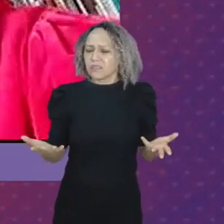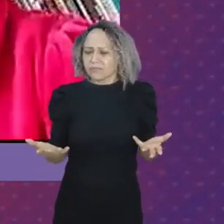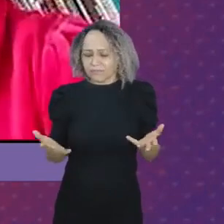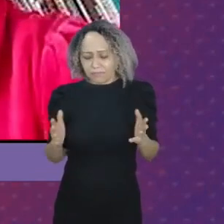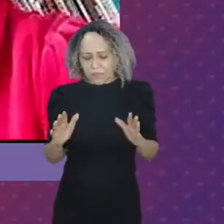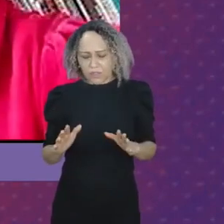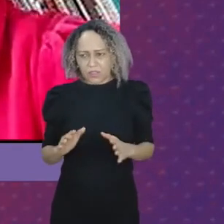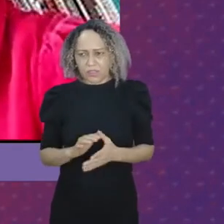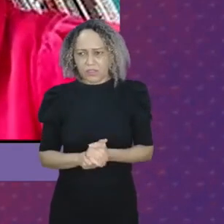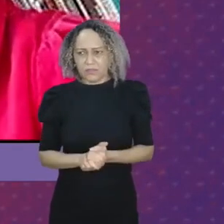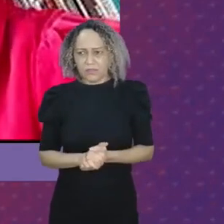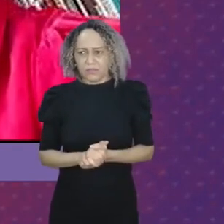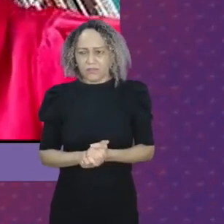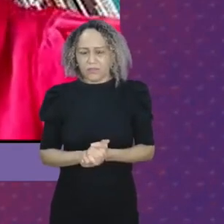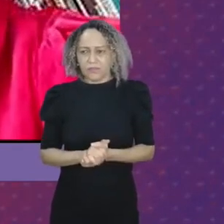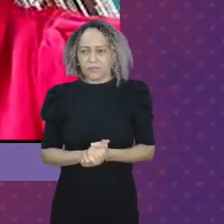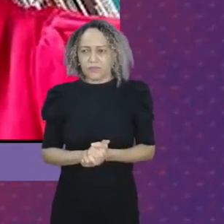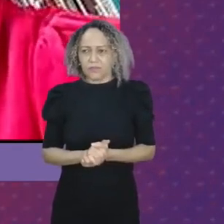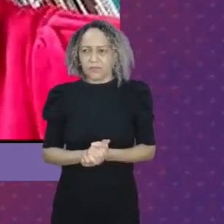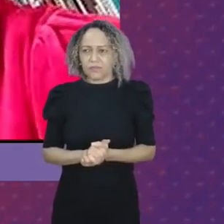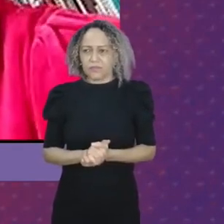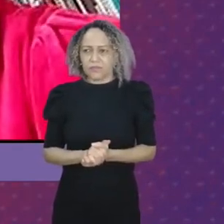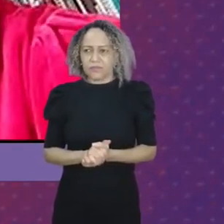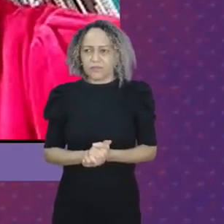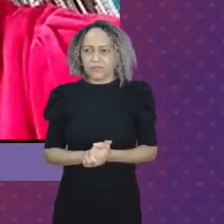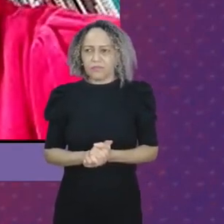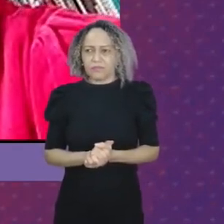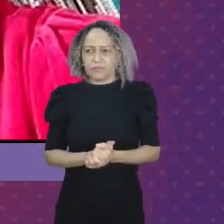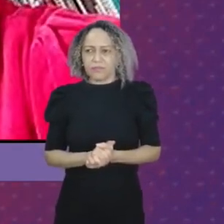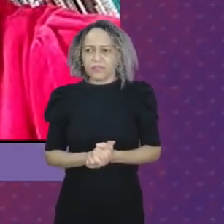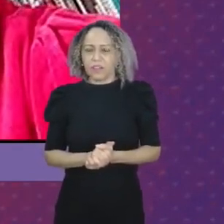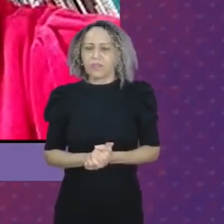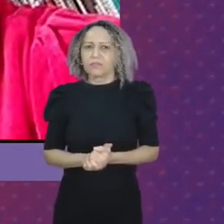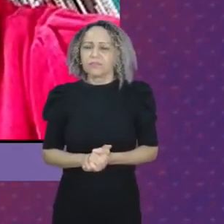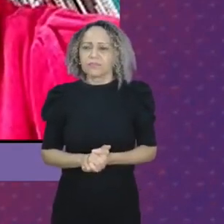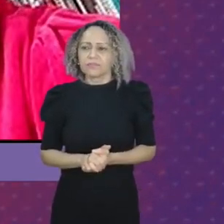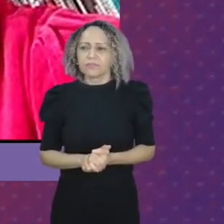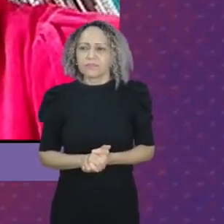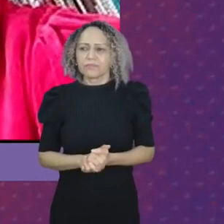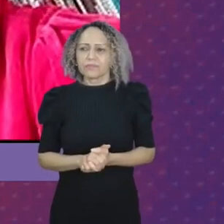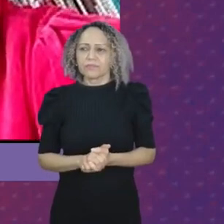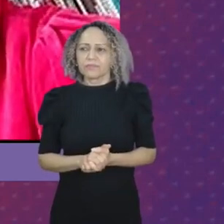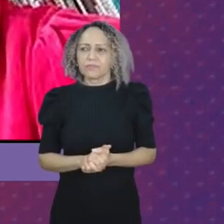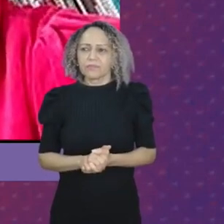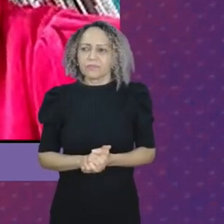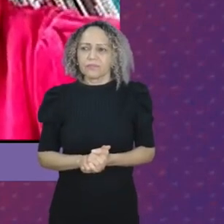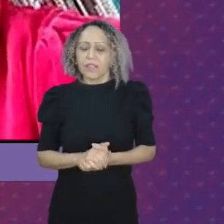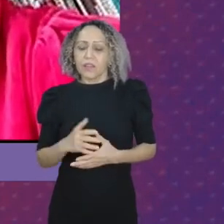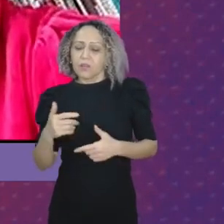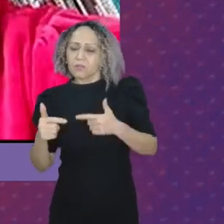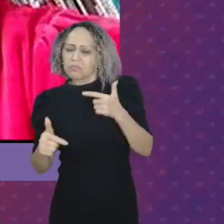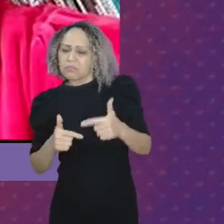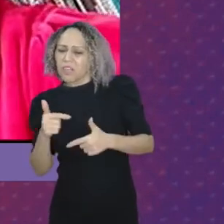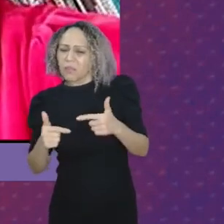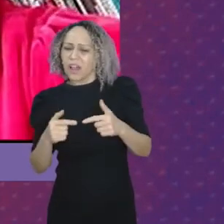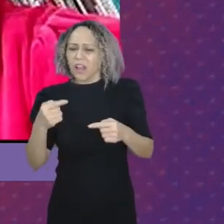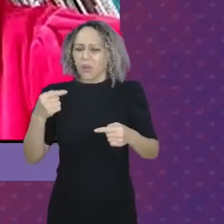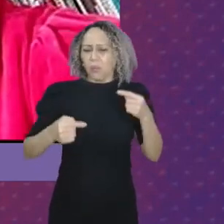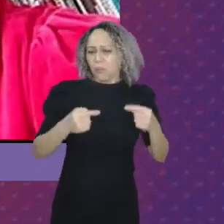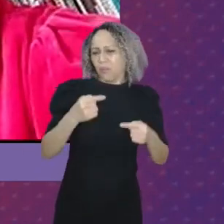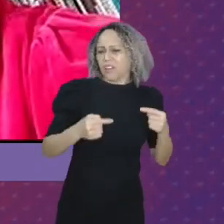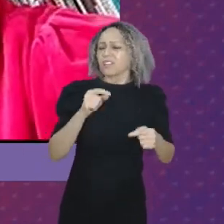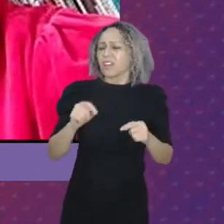transformadora. Ela se refere a aspectos de uma plataforma que envolve o acesso ao trabalho e a políticas que